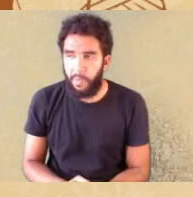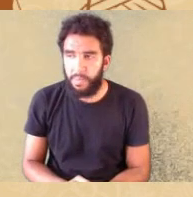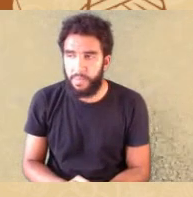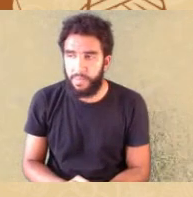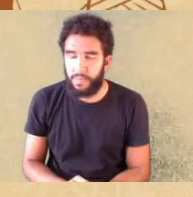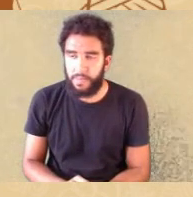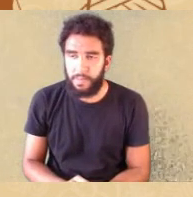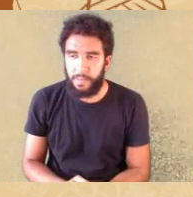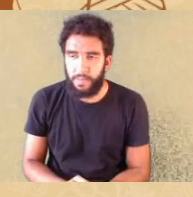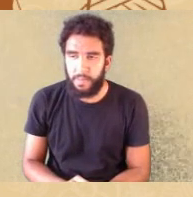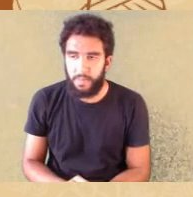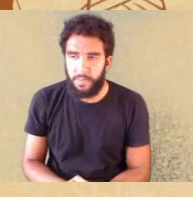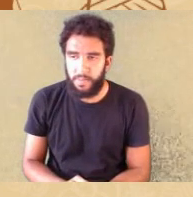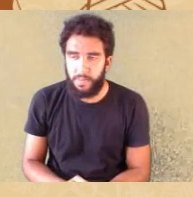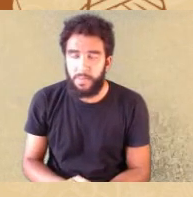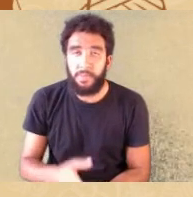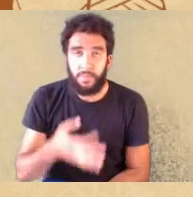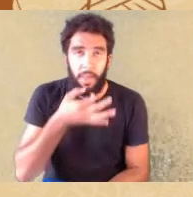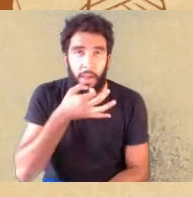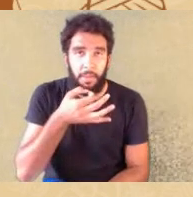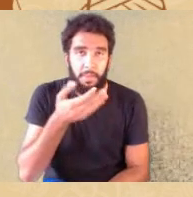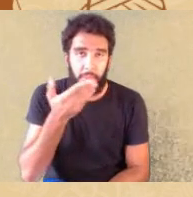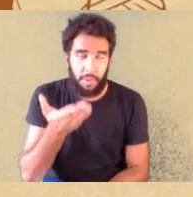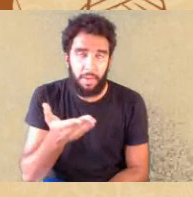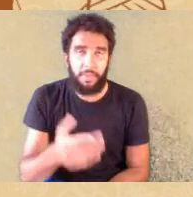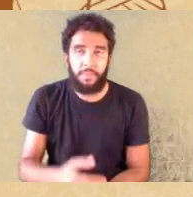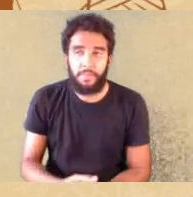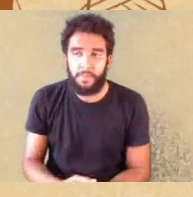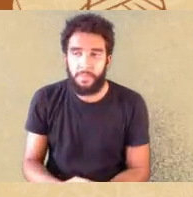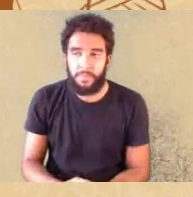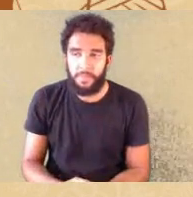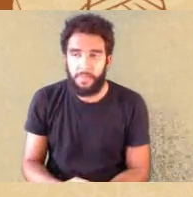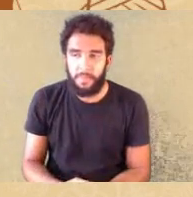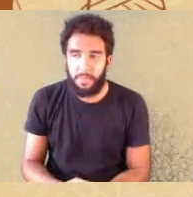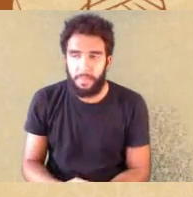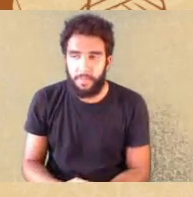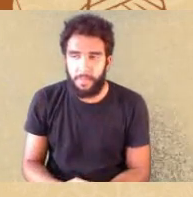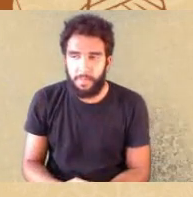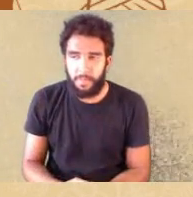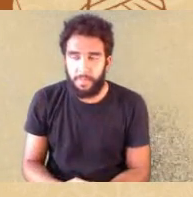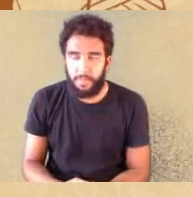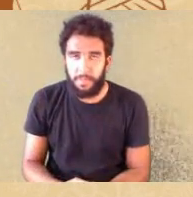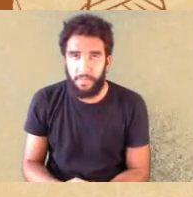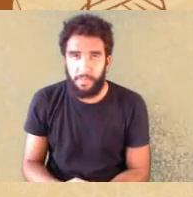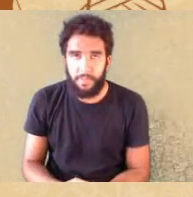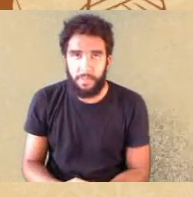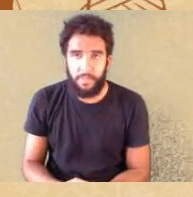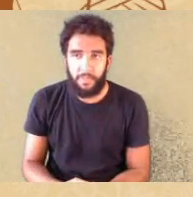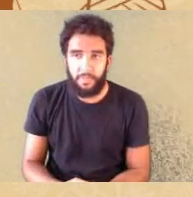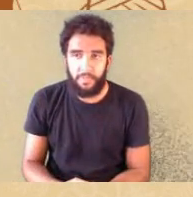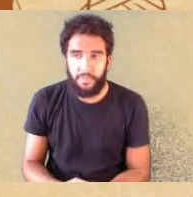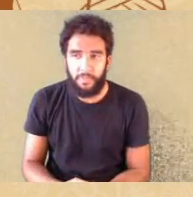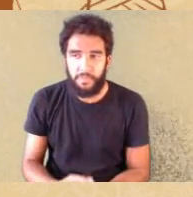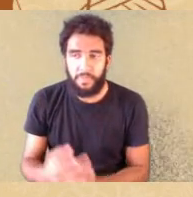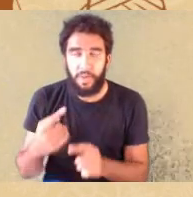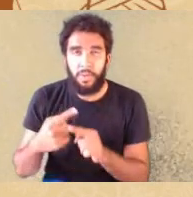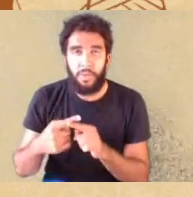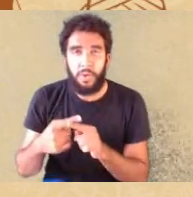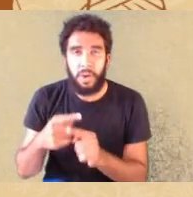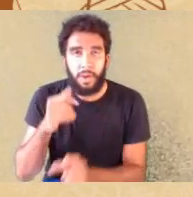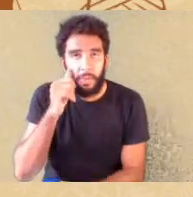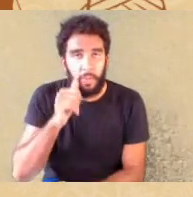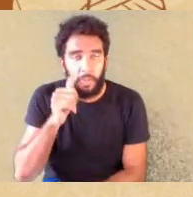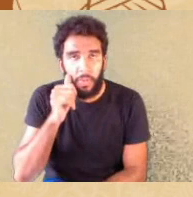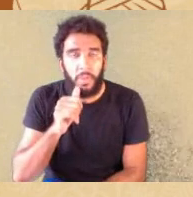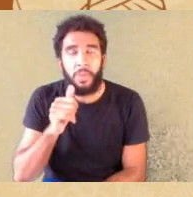Eu já tinha comentado, né? E aí está errado, inclusive, não é um terço, é um quarto, tá? Mulheres negras ganham um quarto